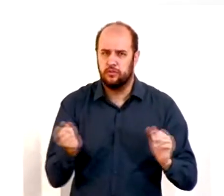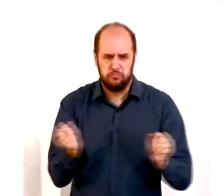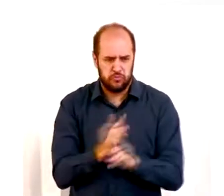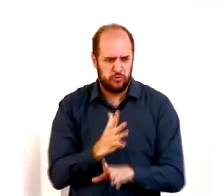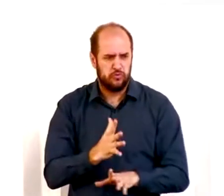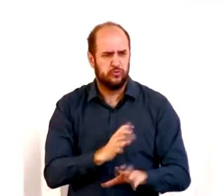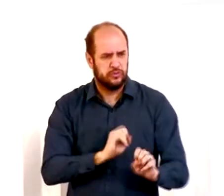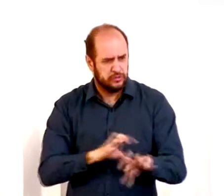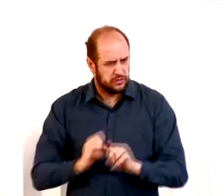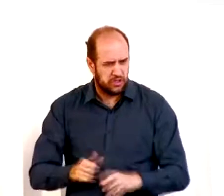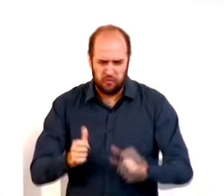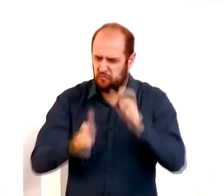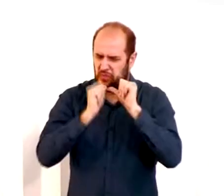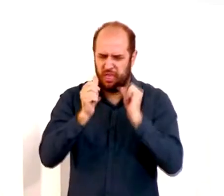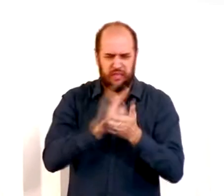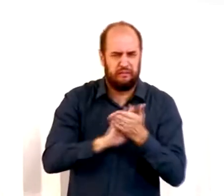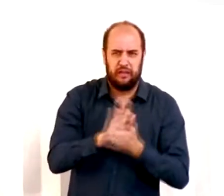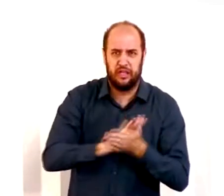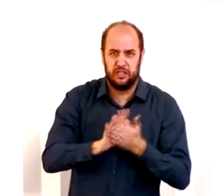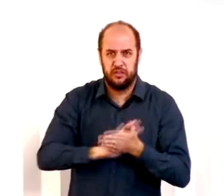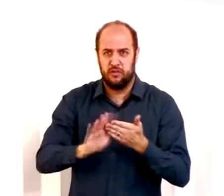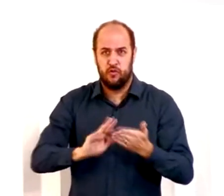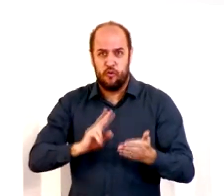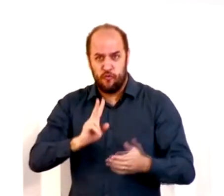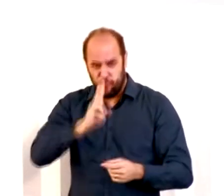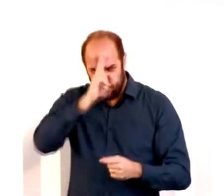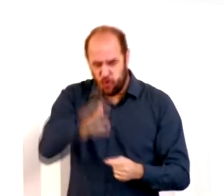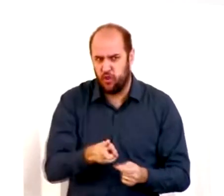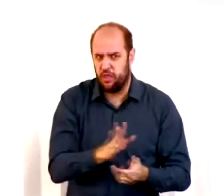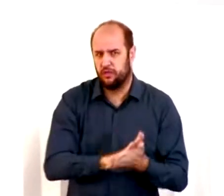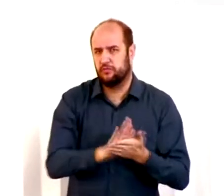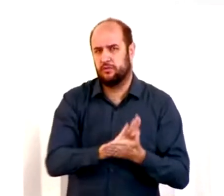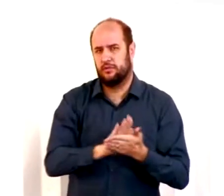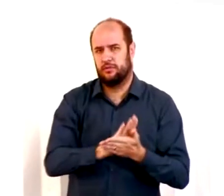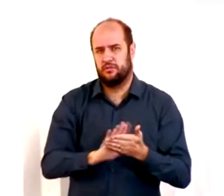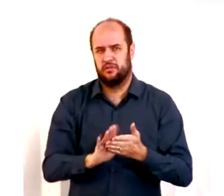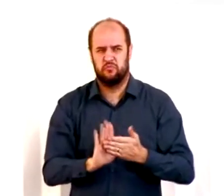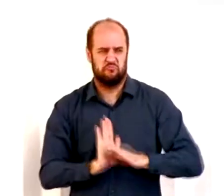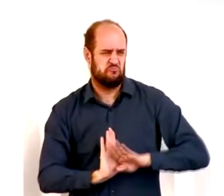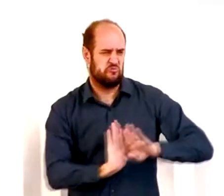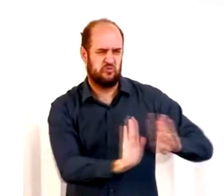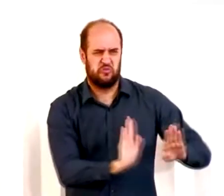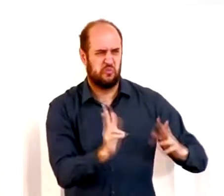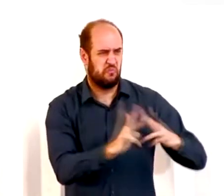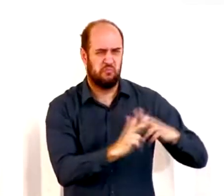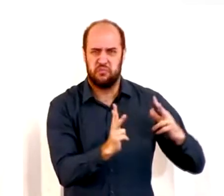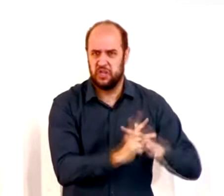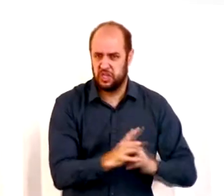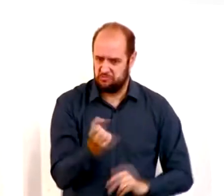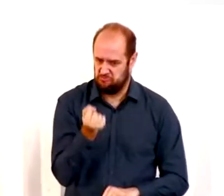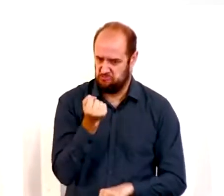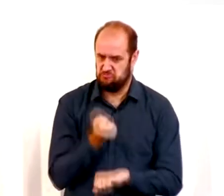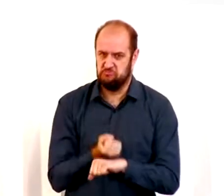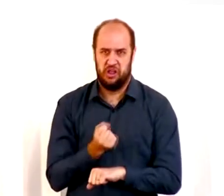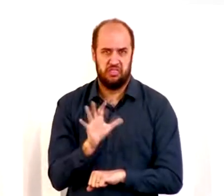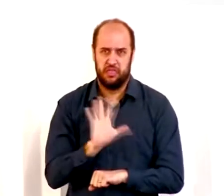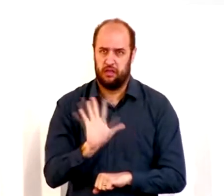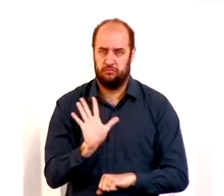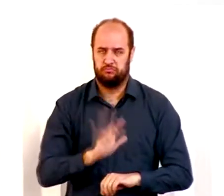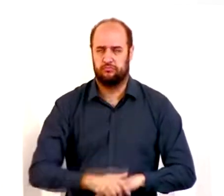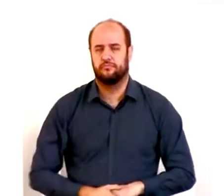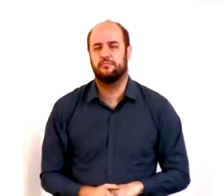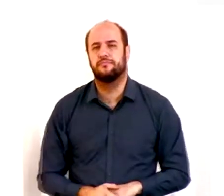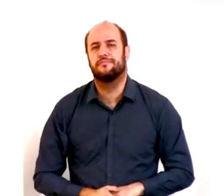ao vinho, não violento, porém cordato, inimigo de contendas, não avarento. Eu vou dizer que o